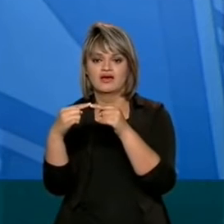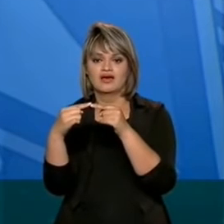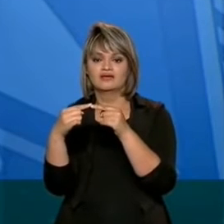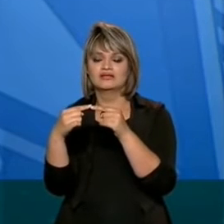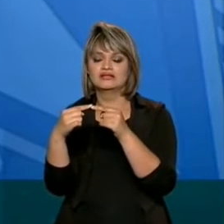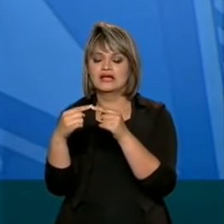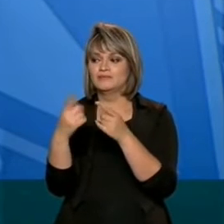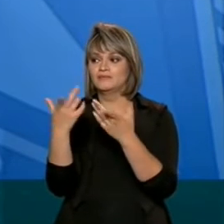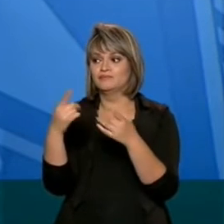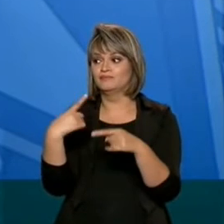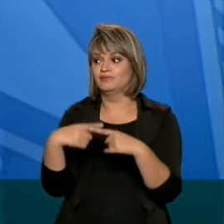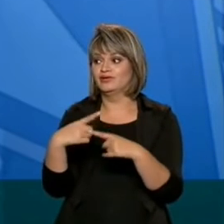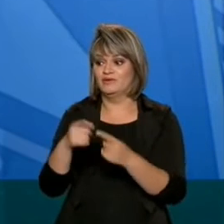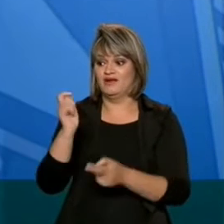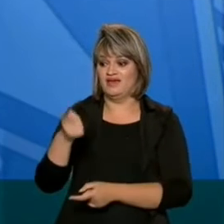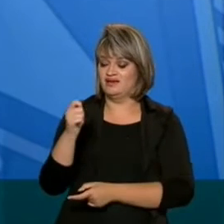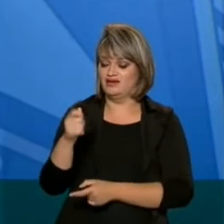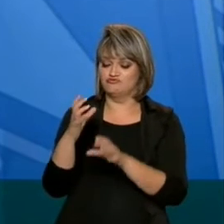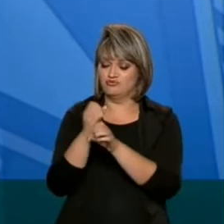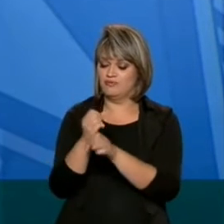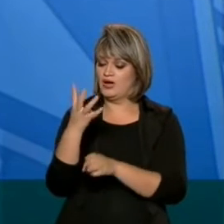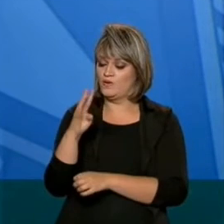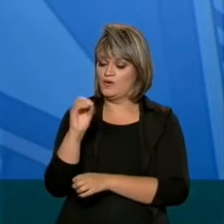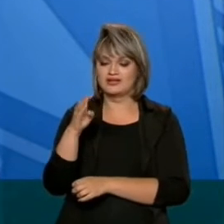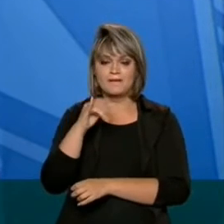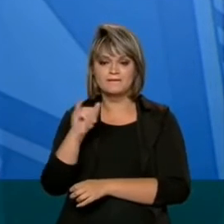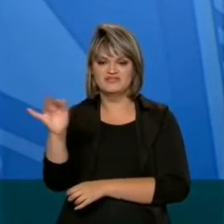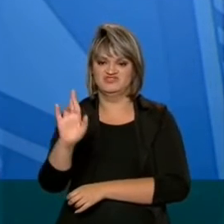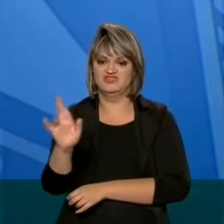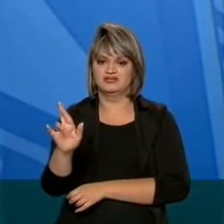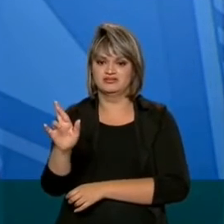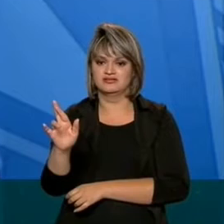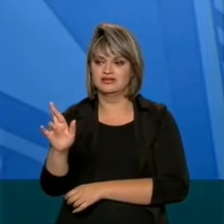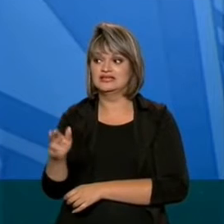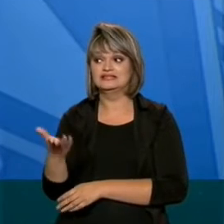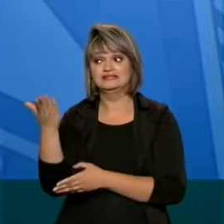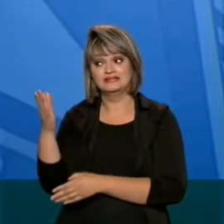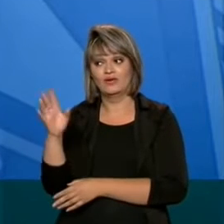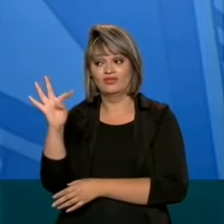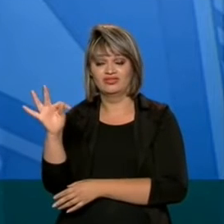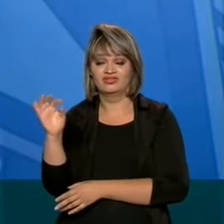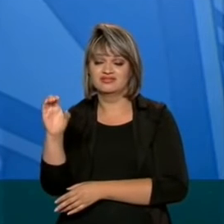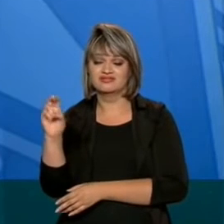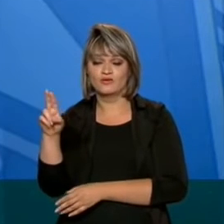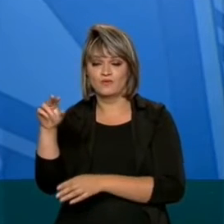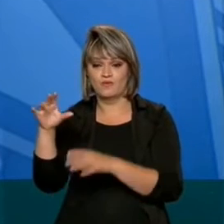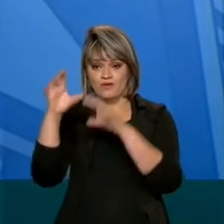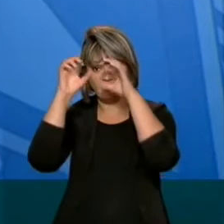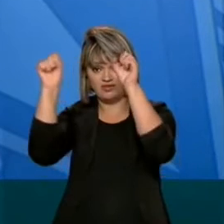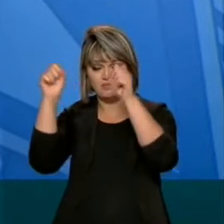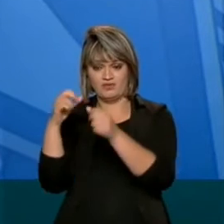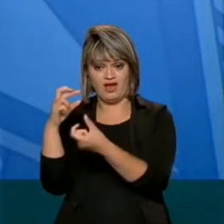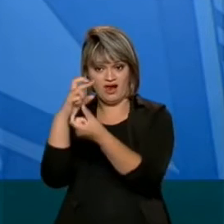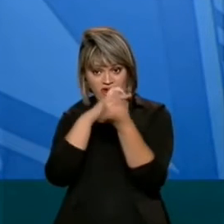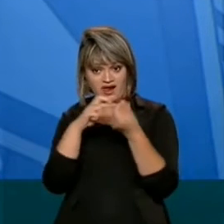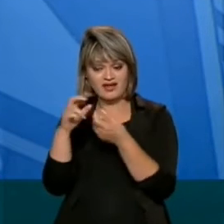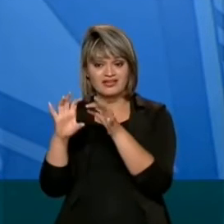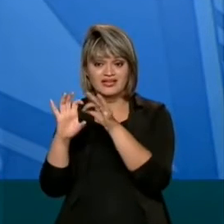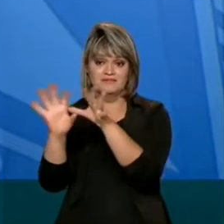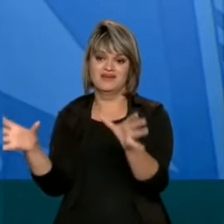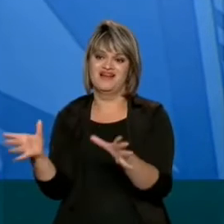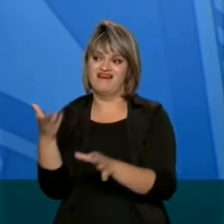bilhões de reais, 44 bilhões de reais. Quem dá segurança jurídica é o TCU. Então, a